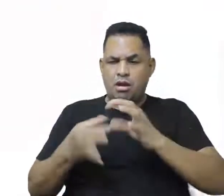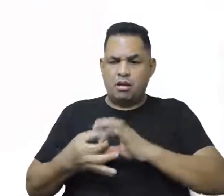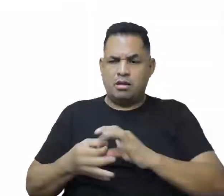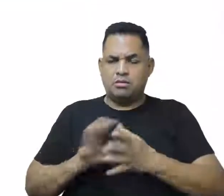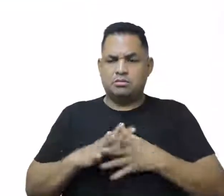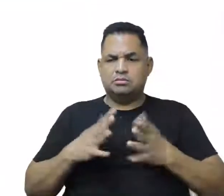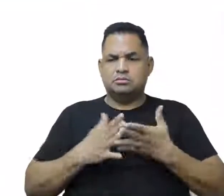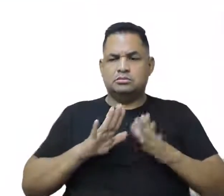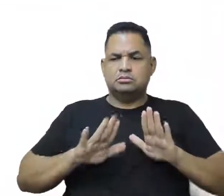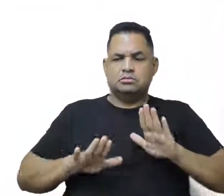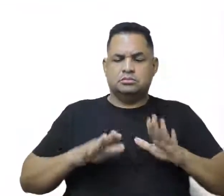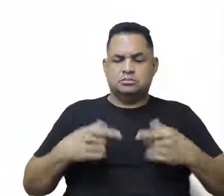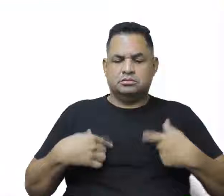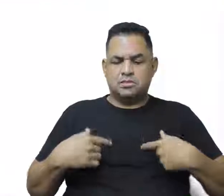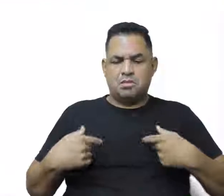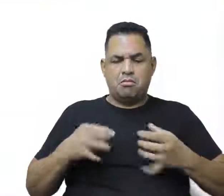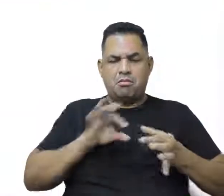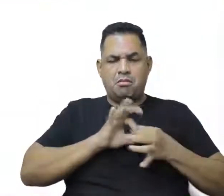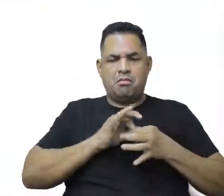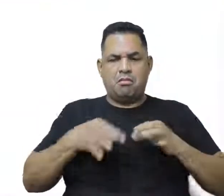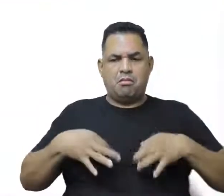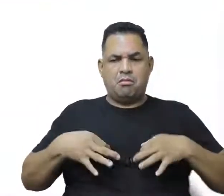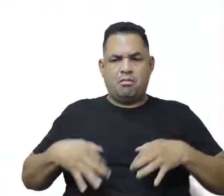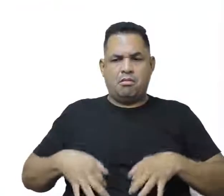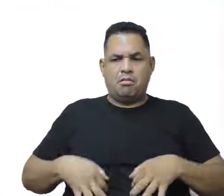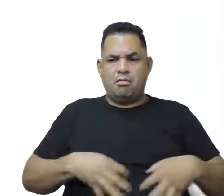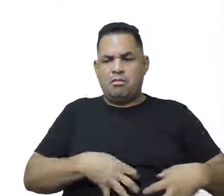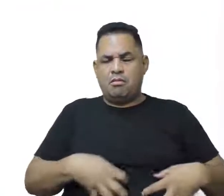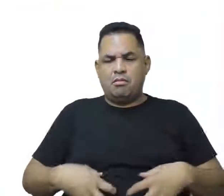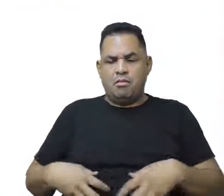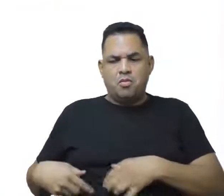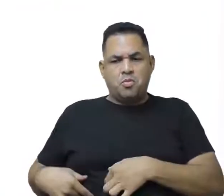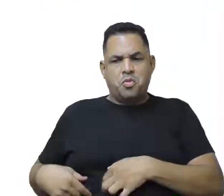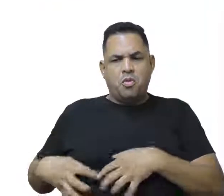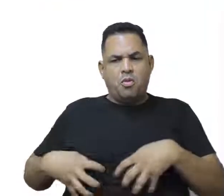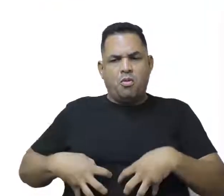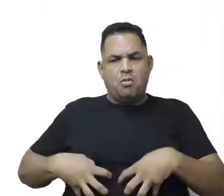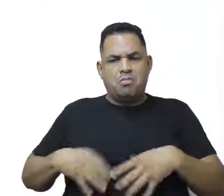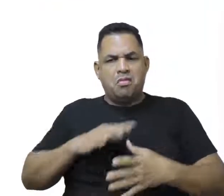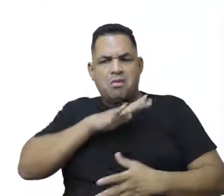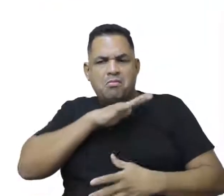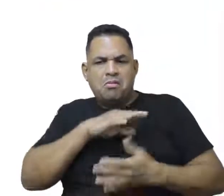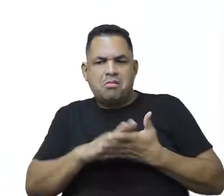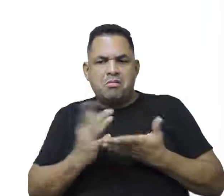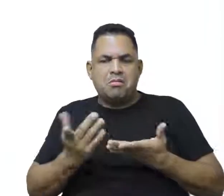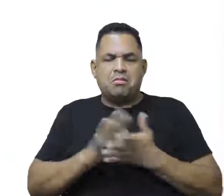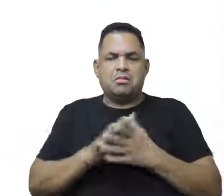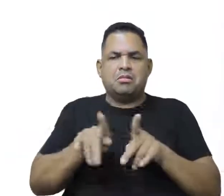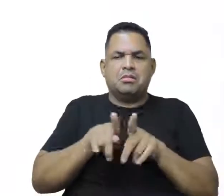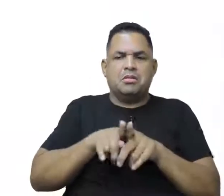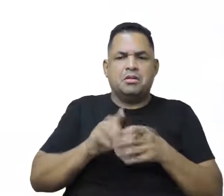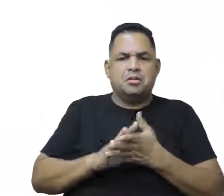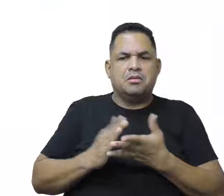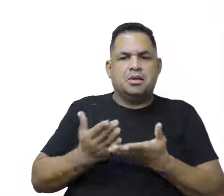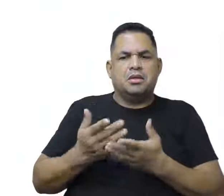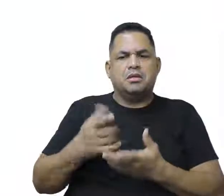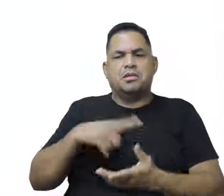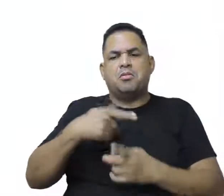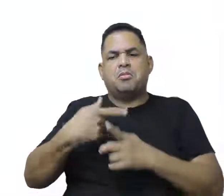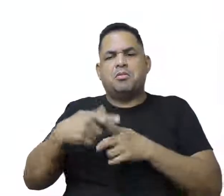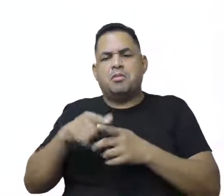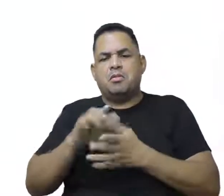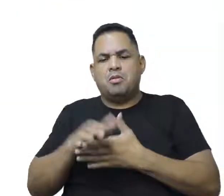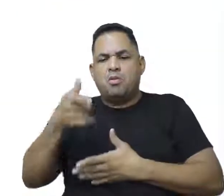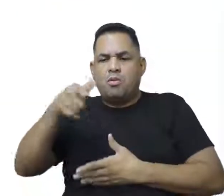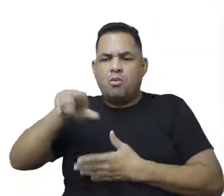depende de do outro órgão, né? Se um não está bem, o outro também não vai levar para o outro, porque o outro também não vai